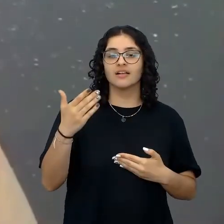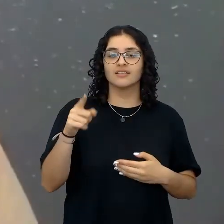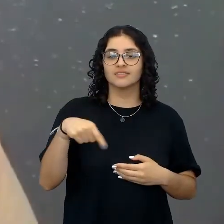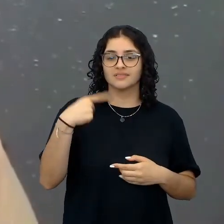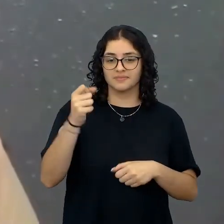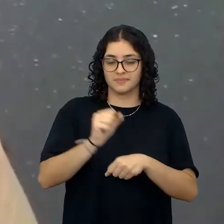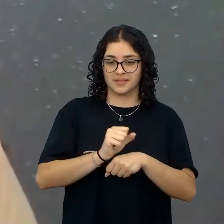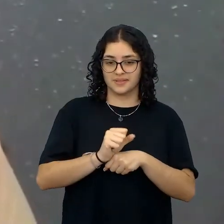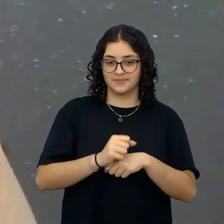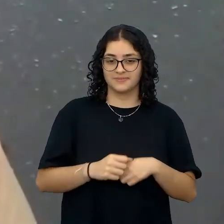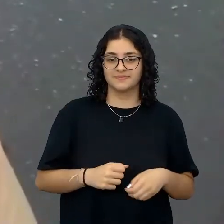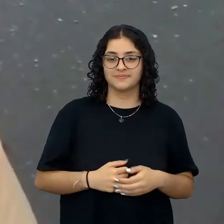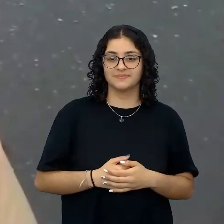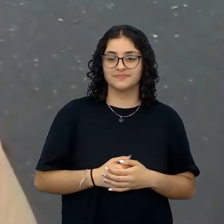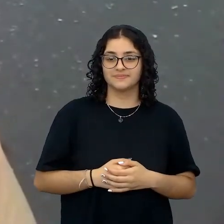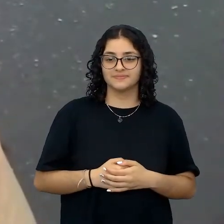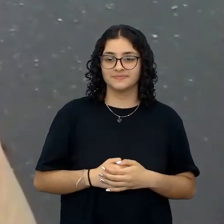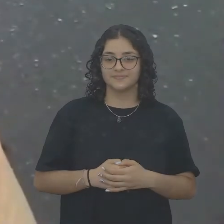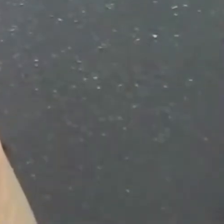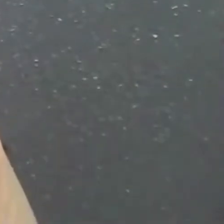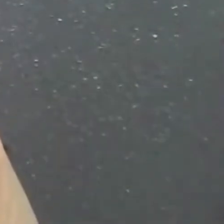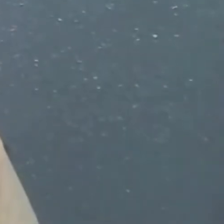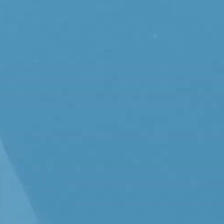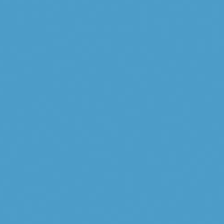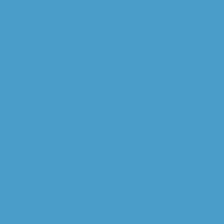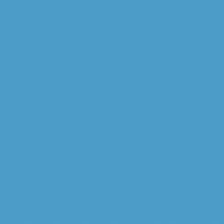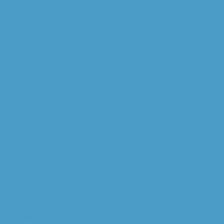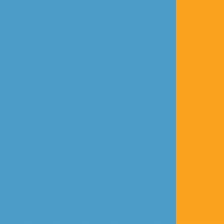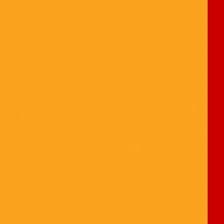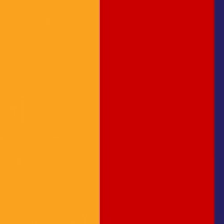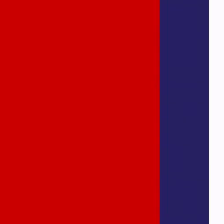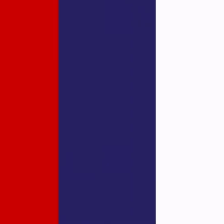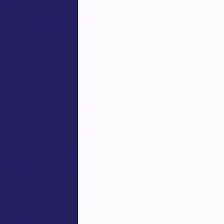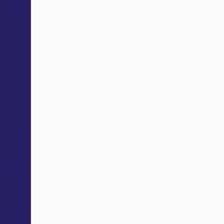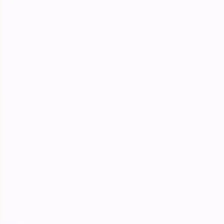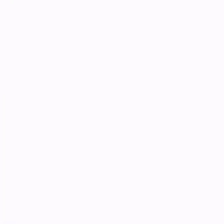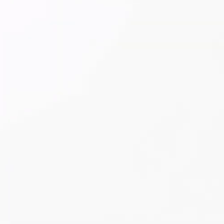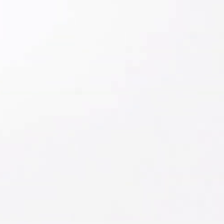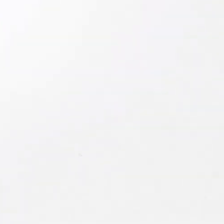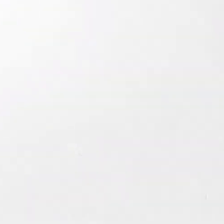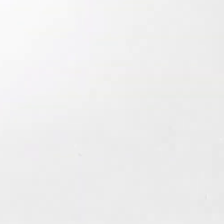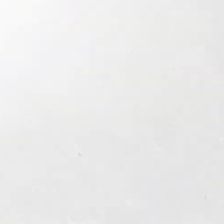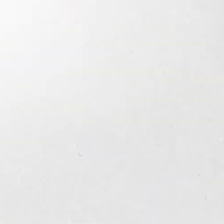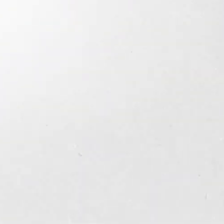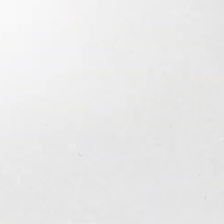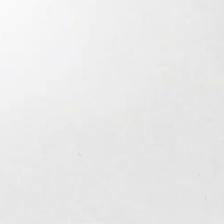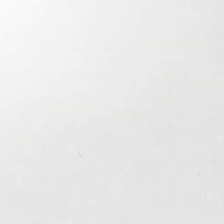próxima.